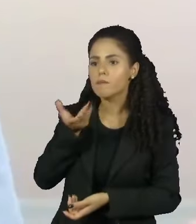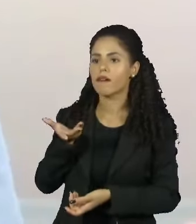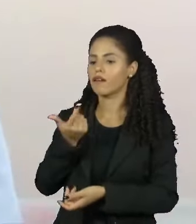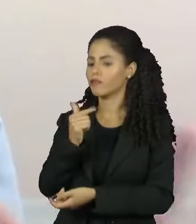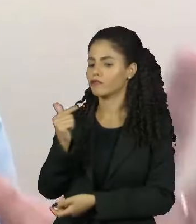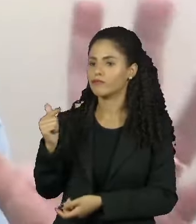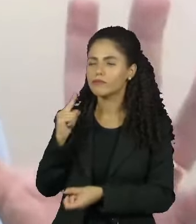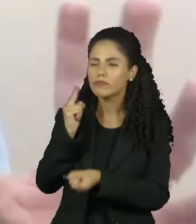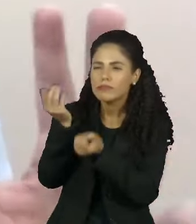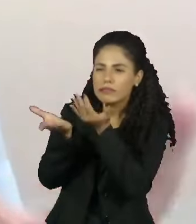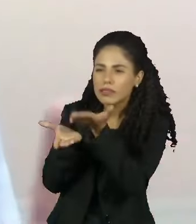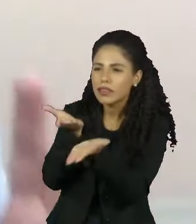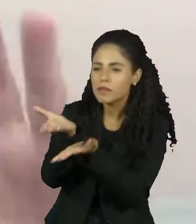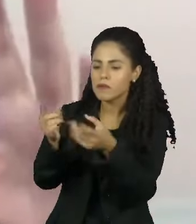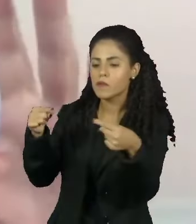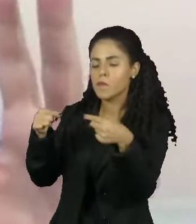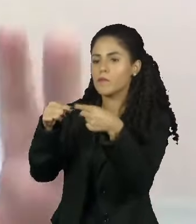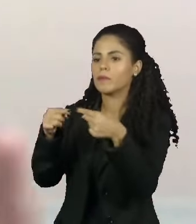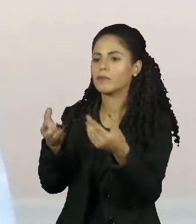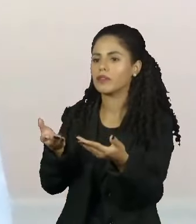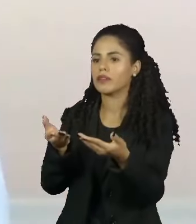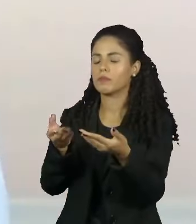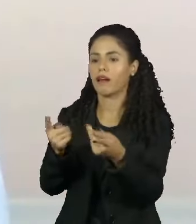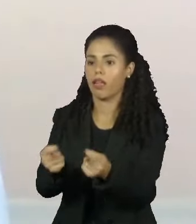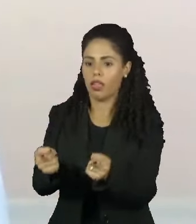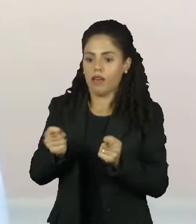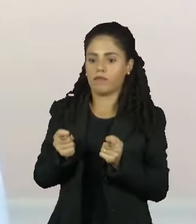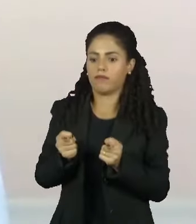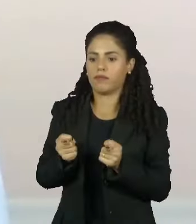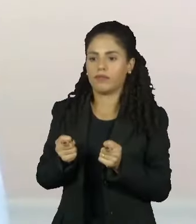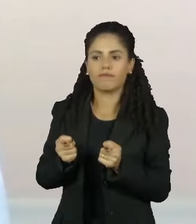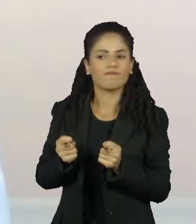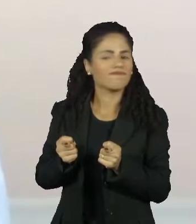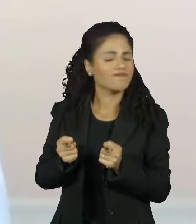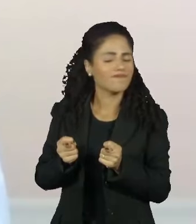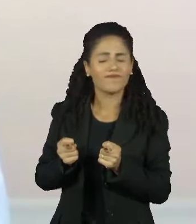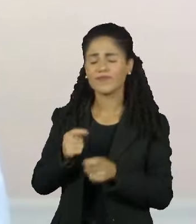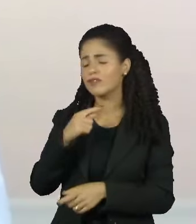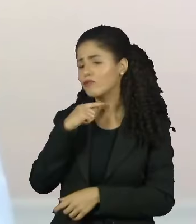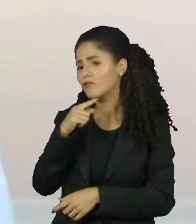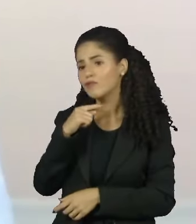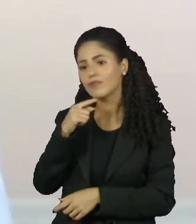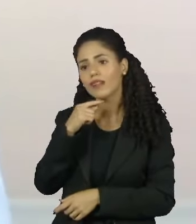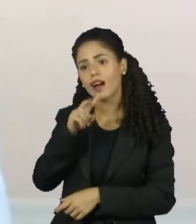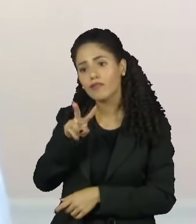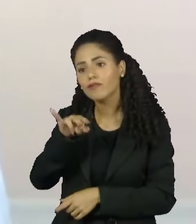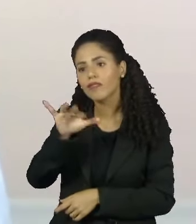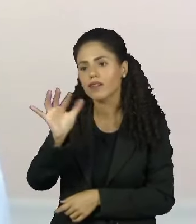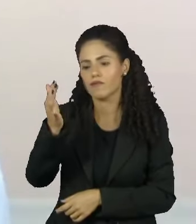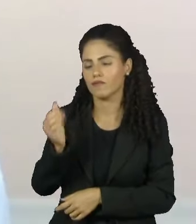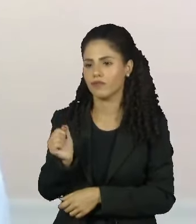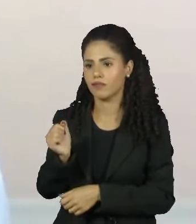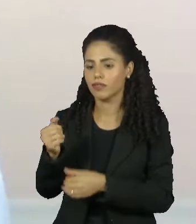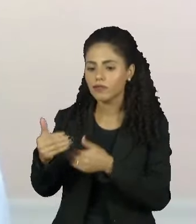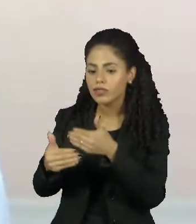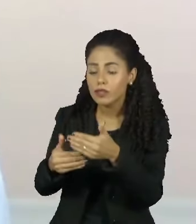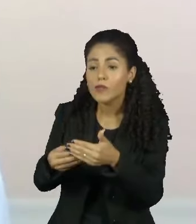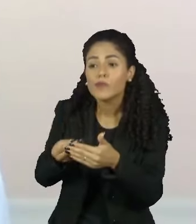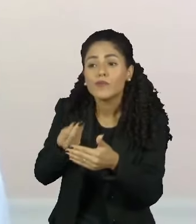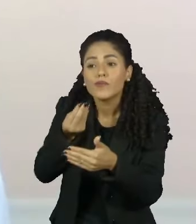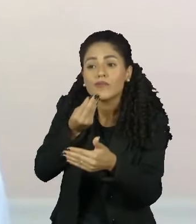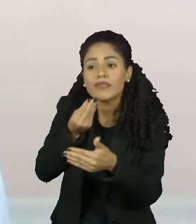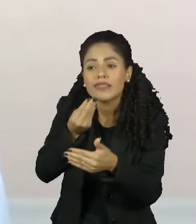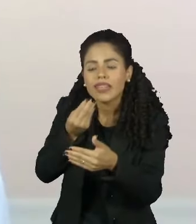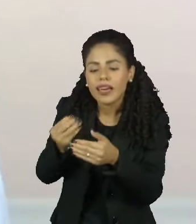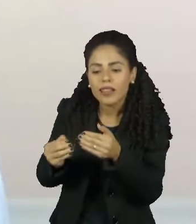remédios, tratamentos que possam segurar o avanço. Porque, especialmente, o